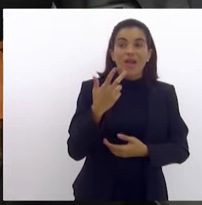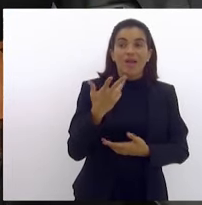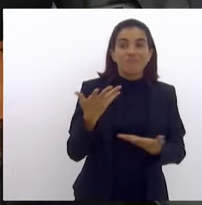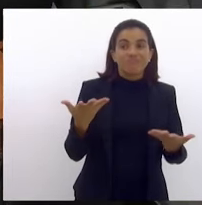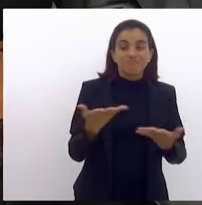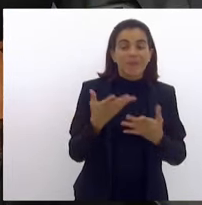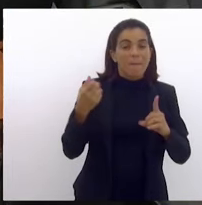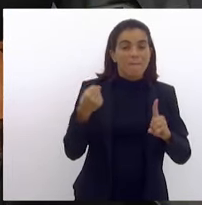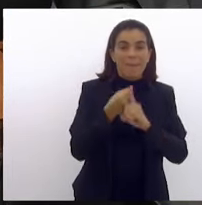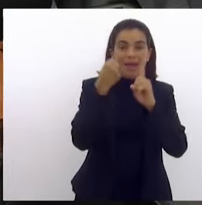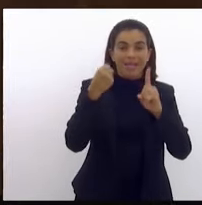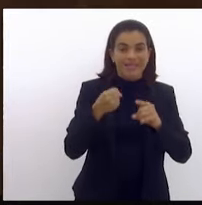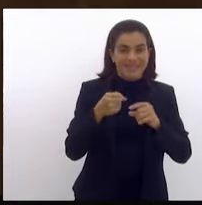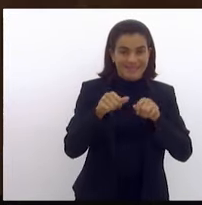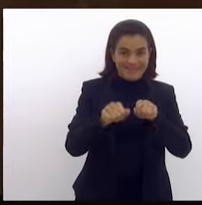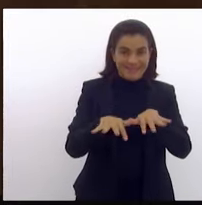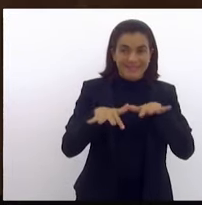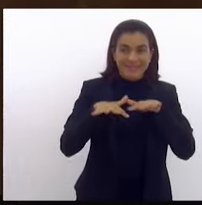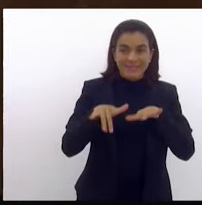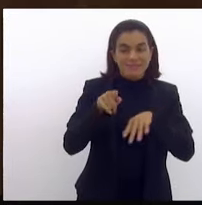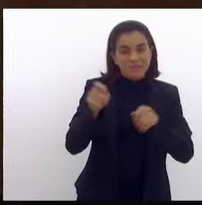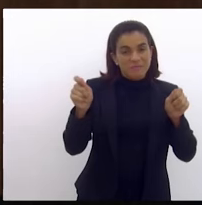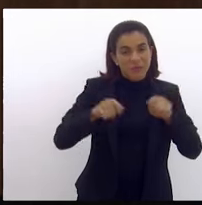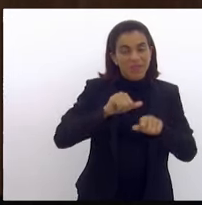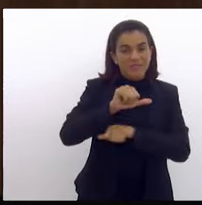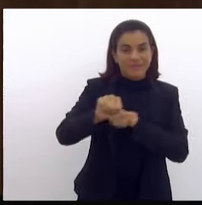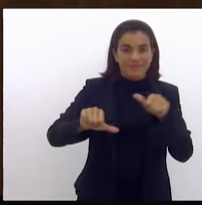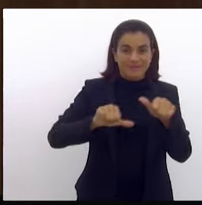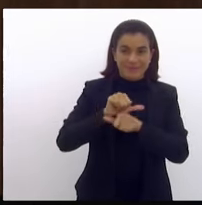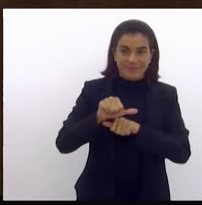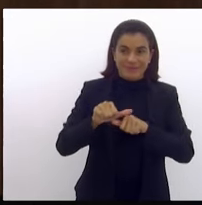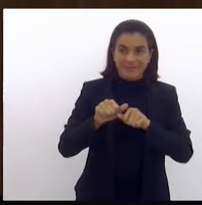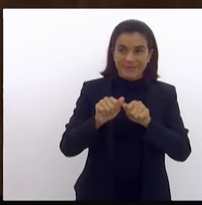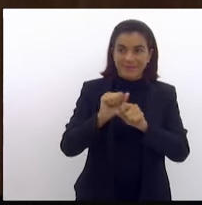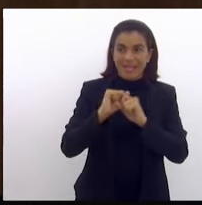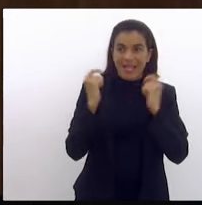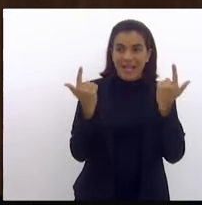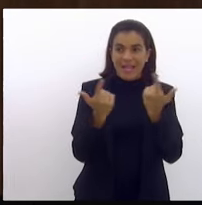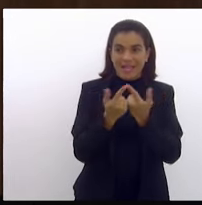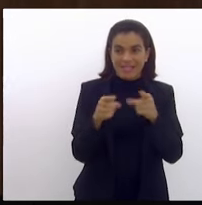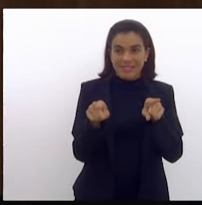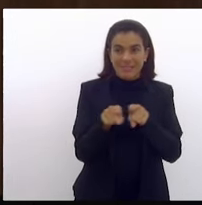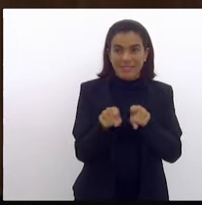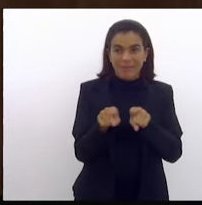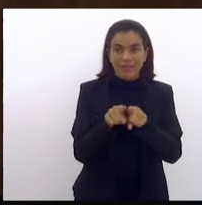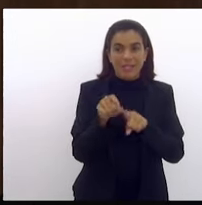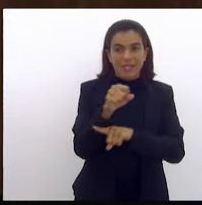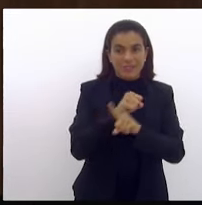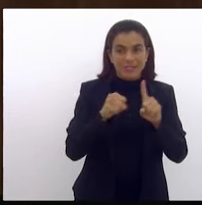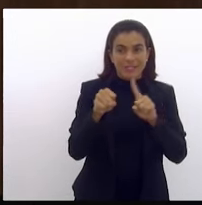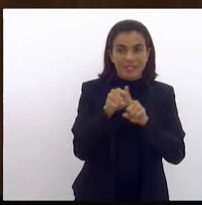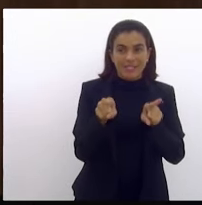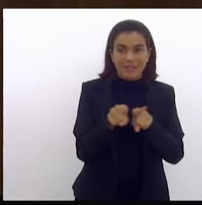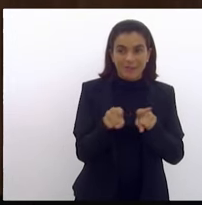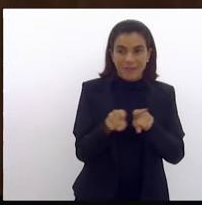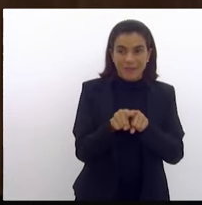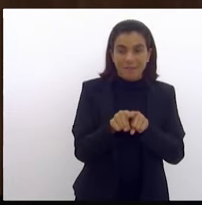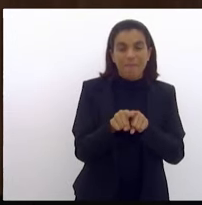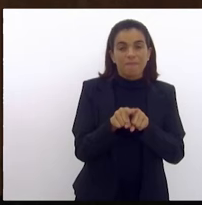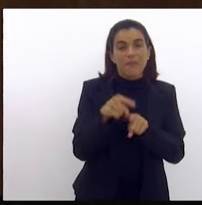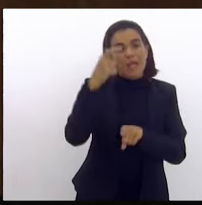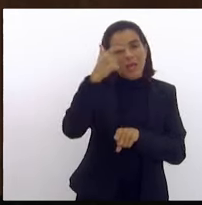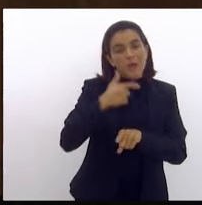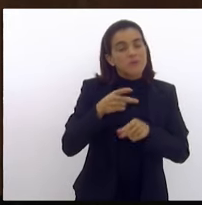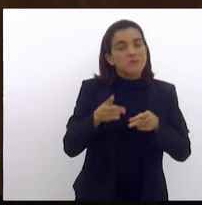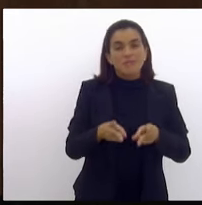casa e o quanto que vocês podem fazer a transformação, não só nessa casa, mas na, na nossa sociedade como um todo. O que eu sempre